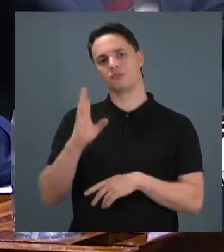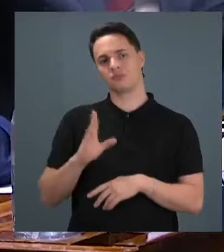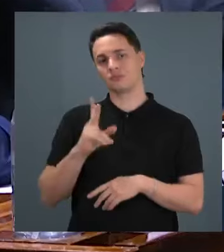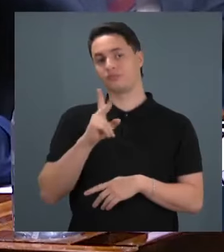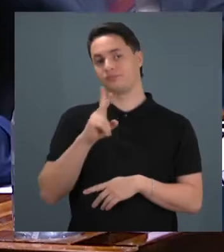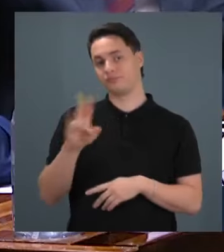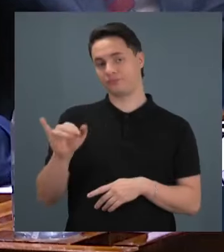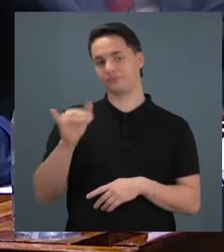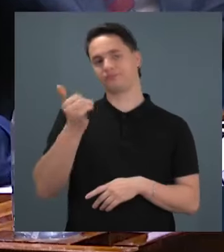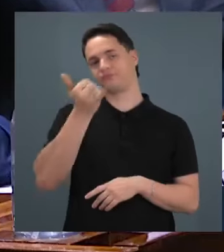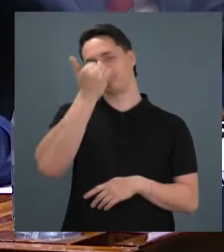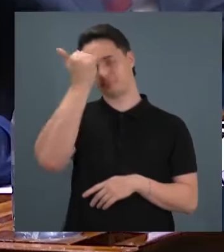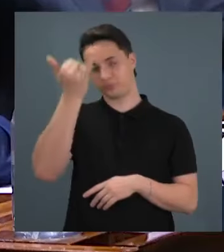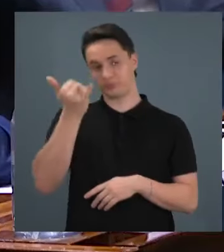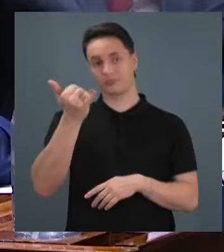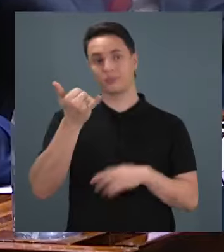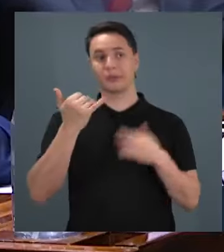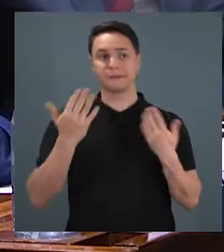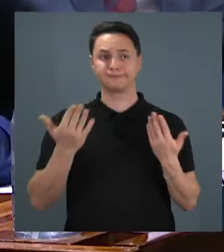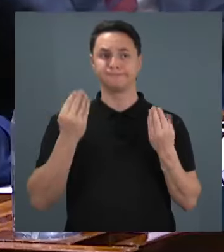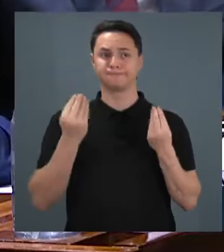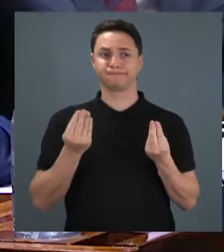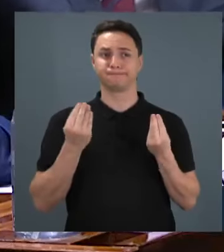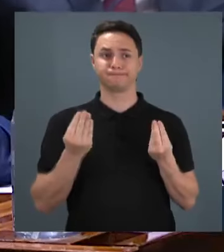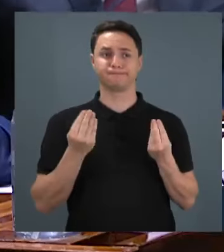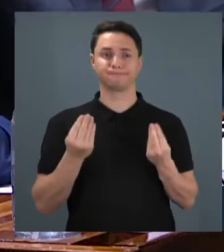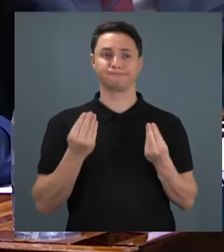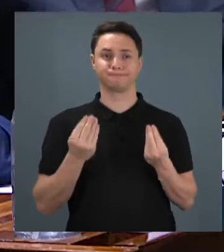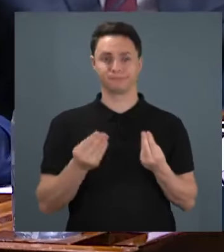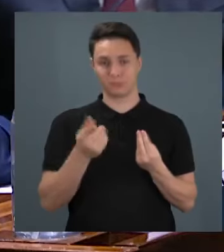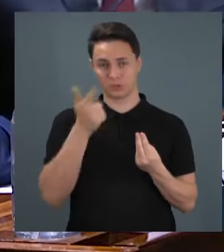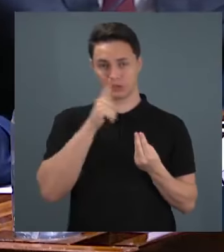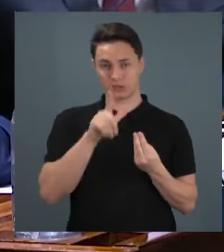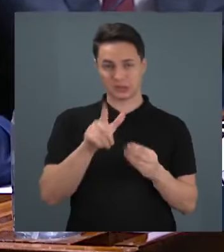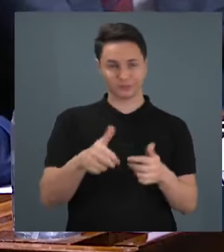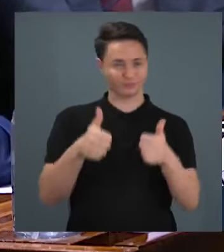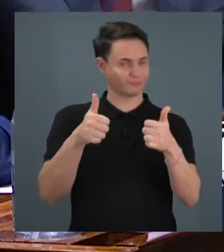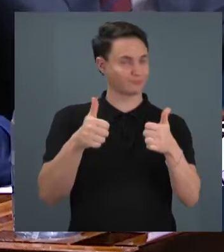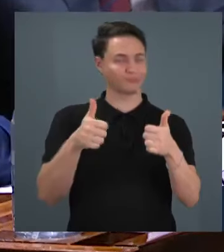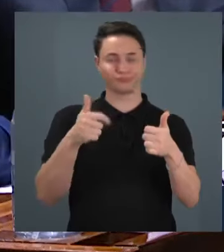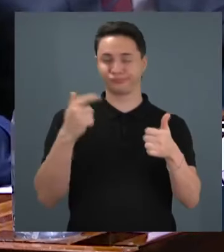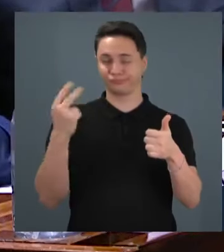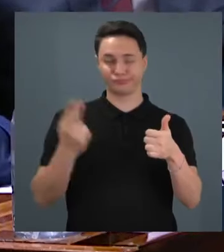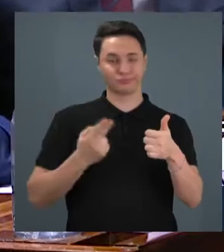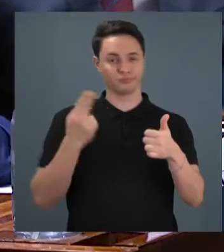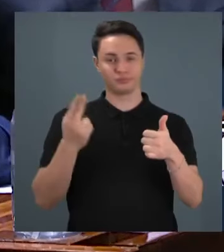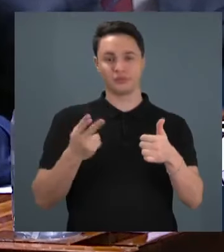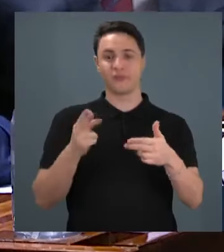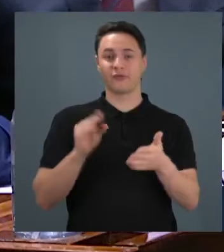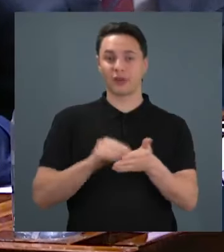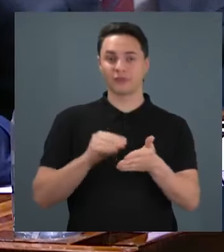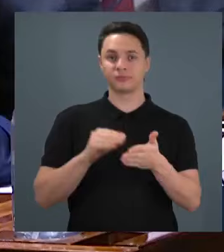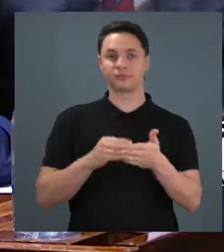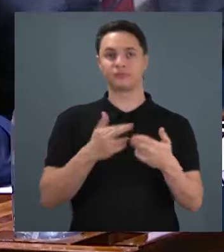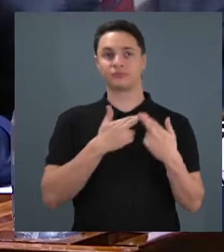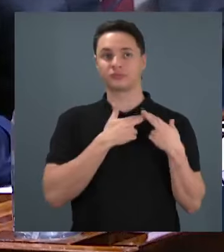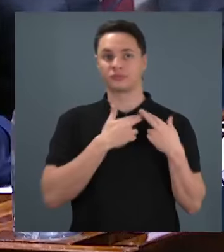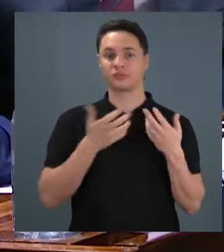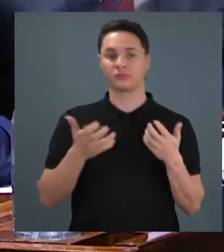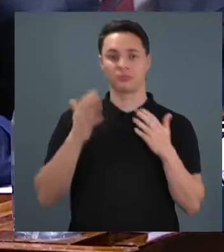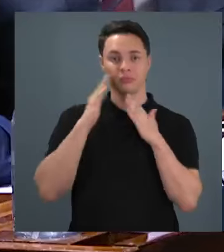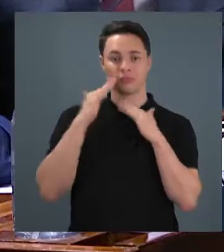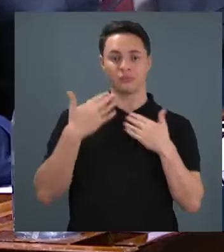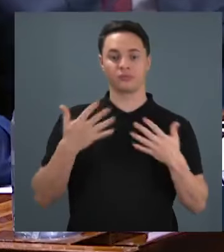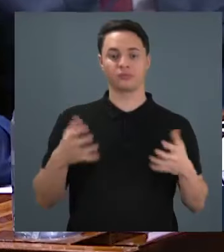nesse elefante. Não tem como ser diferente. Isso é uma irresponsabilidade. Então eu quero aqui prestar minha homenagem às